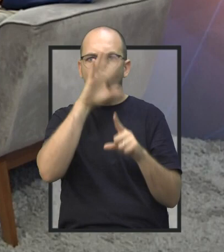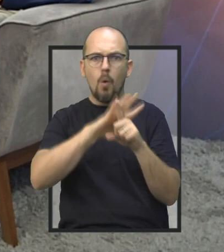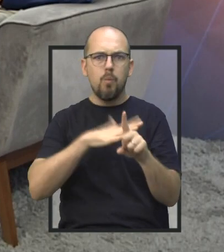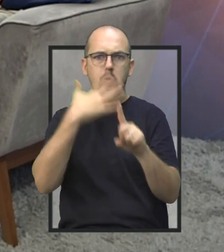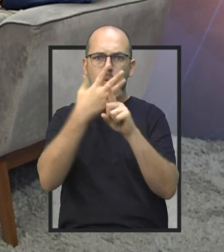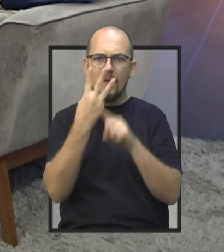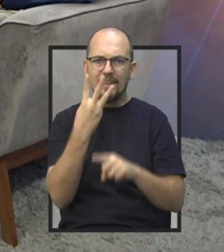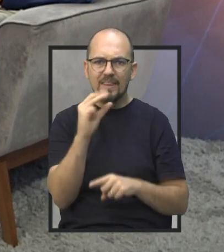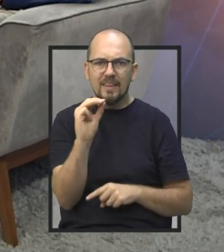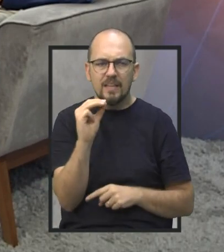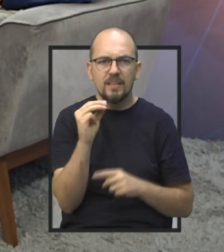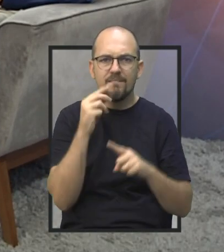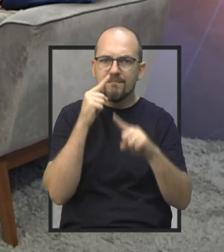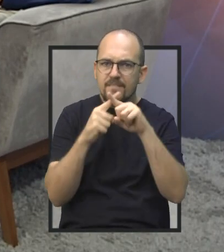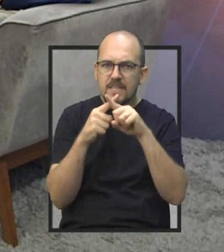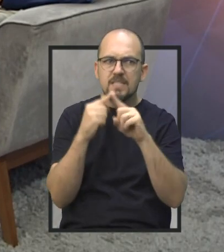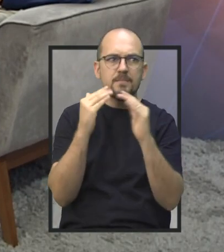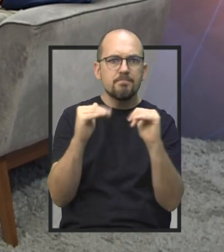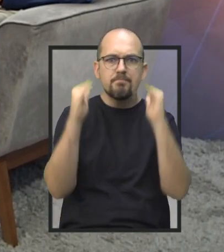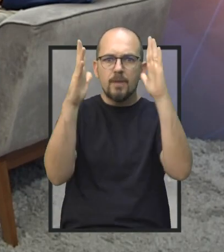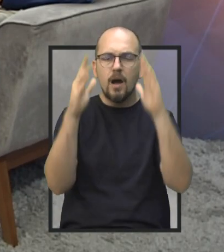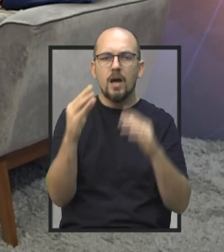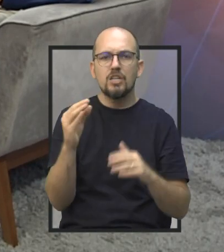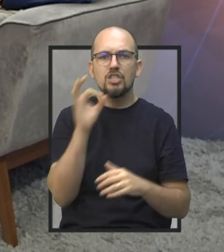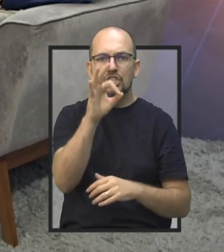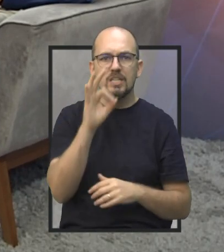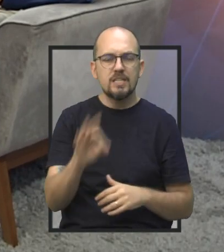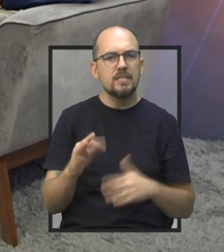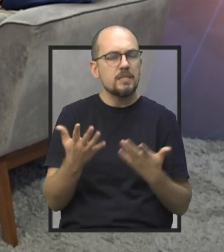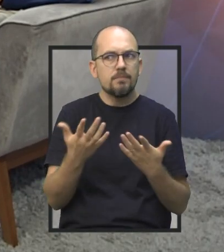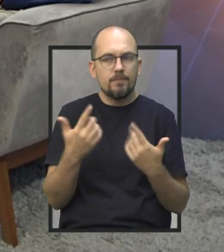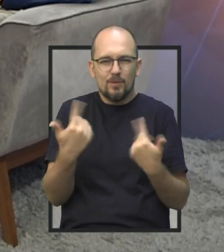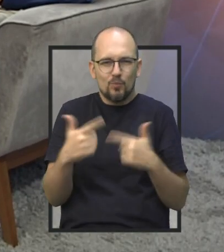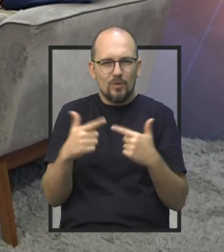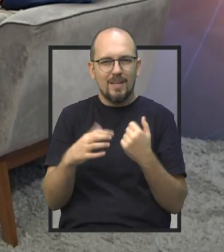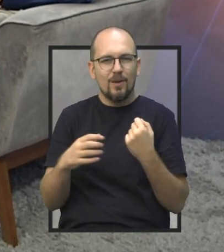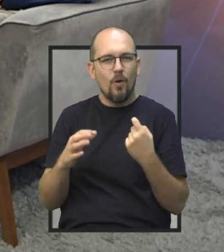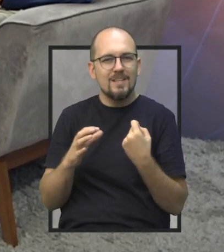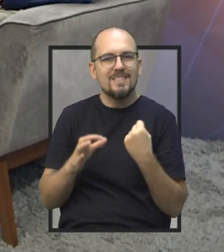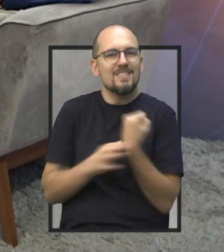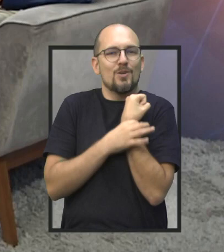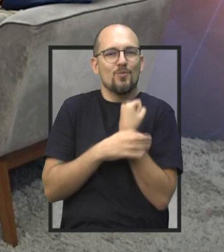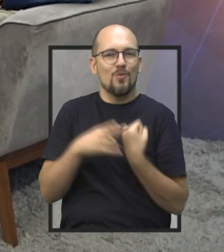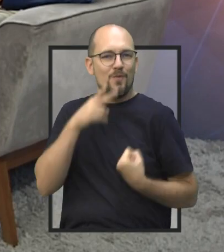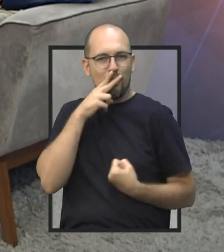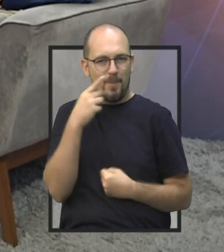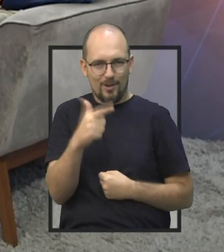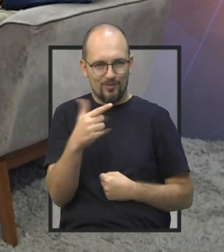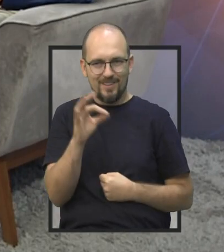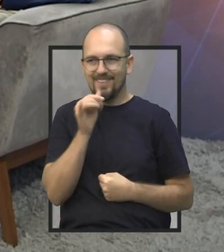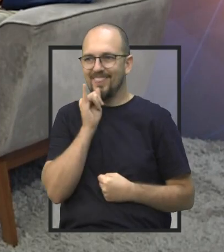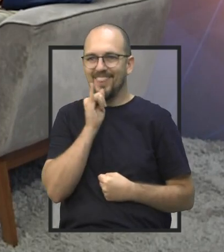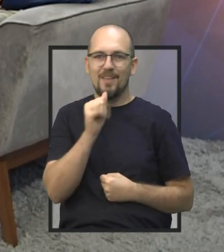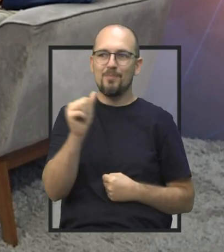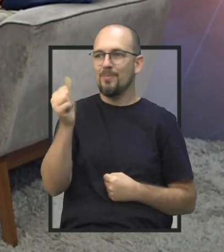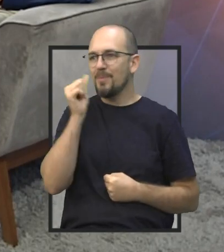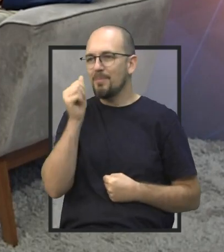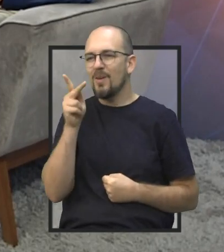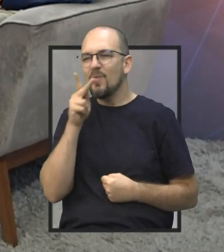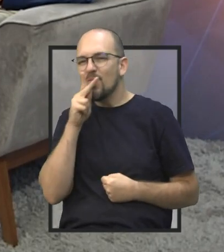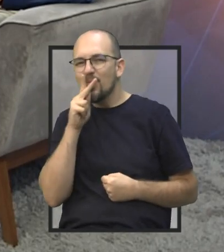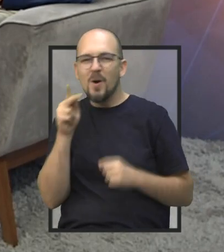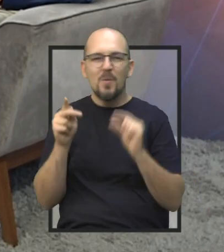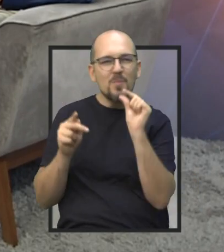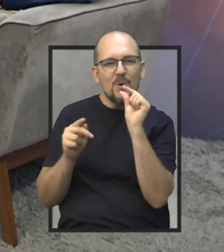aumento drástico, né, da chance, não existe uma quantidade segura, né, doutor? Mas eu fumo só quando eu bebo, eu fumo só de